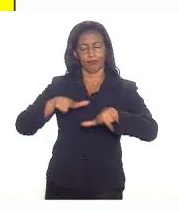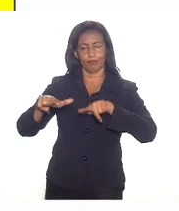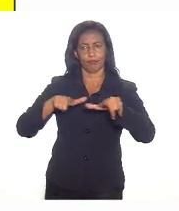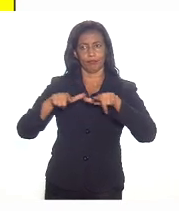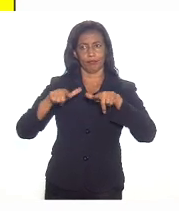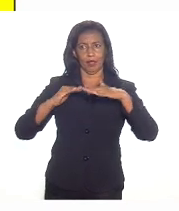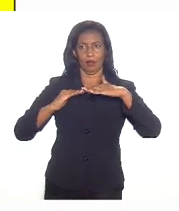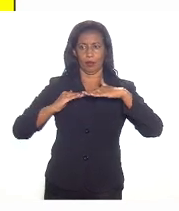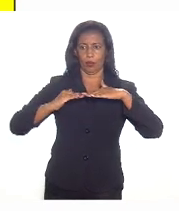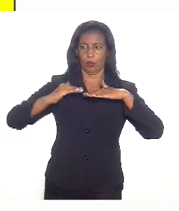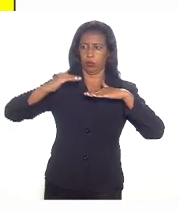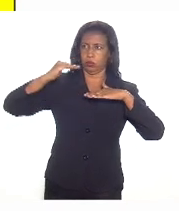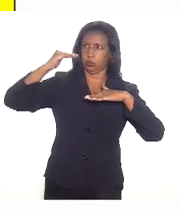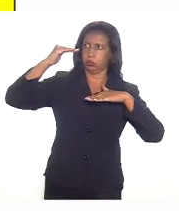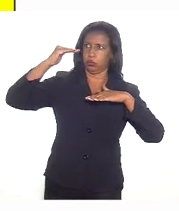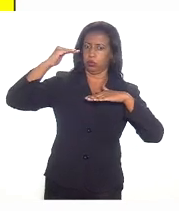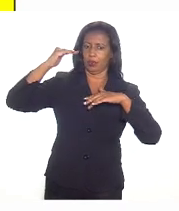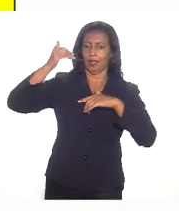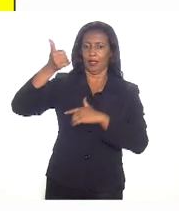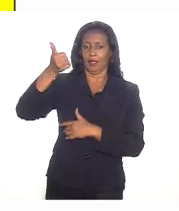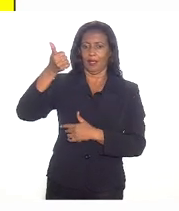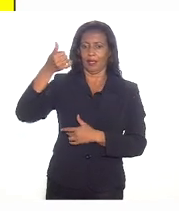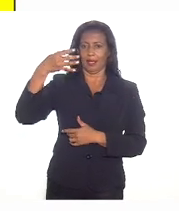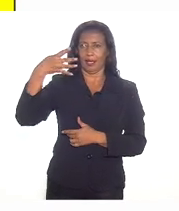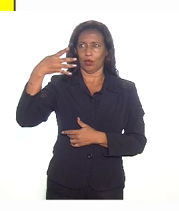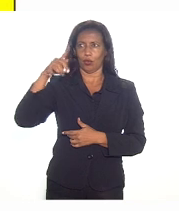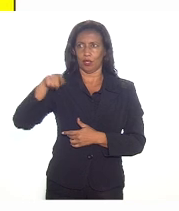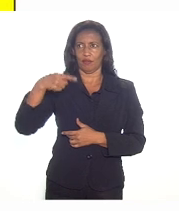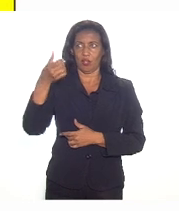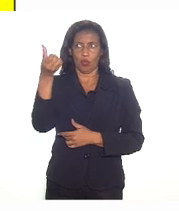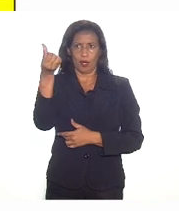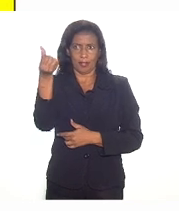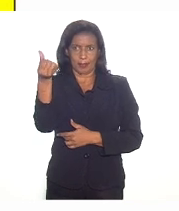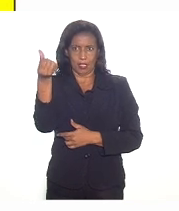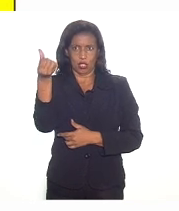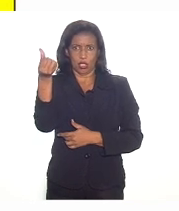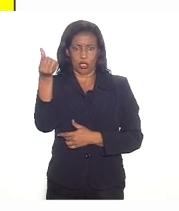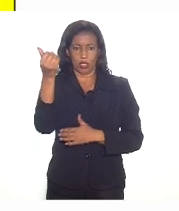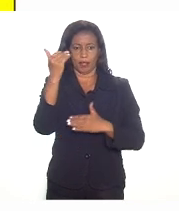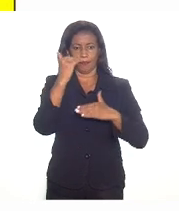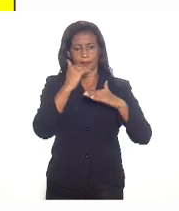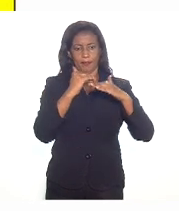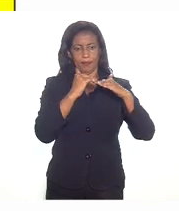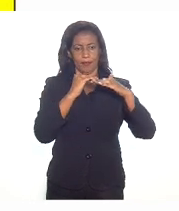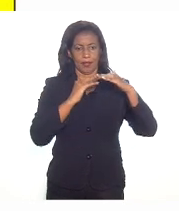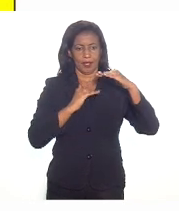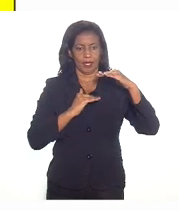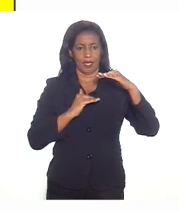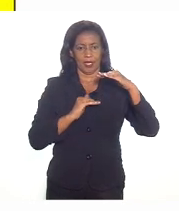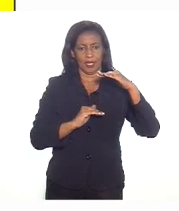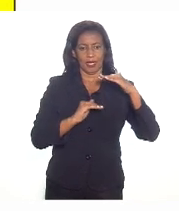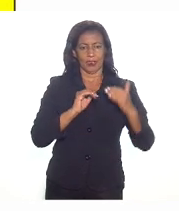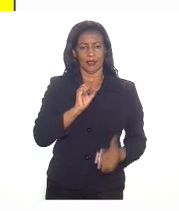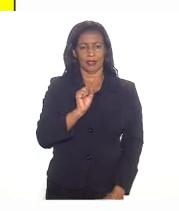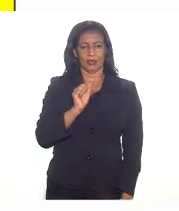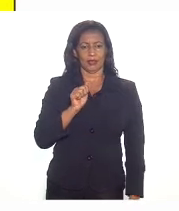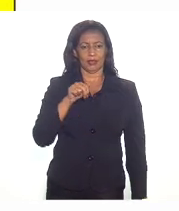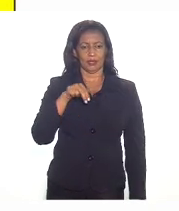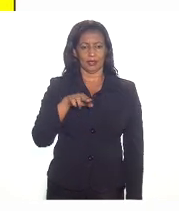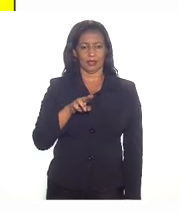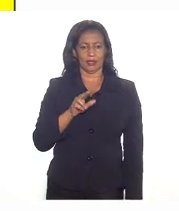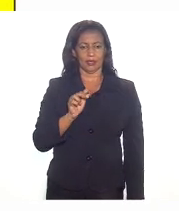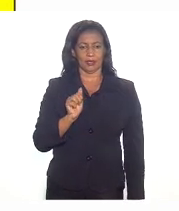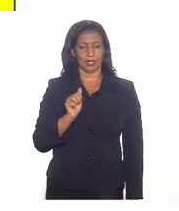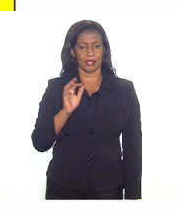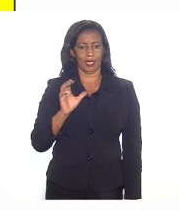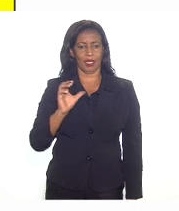elevada, 14,6. Novamente, Santa Catarina bem ali com 6,6. Né? Esse é do terceiro trimestre, porque do